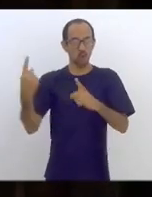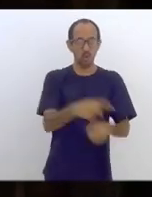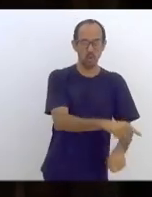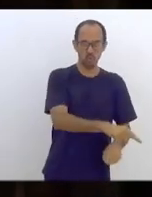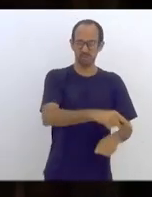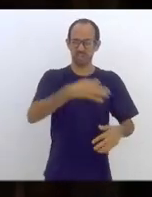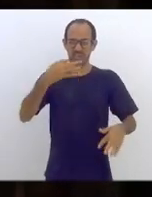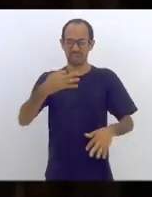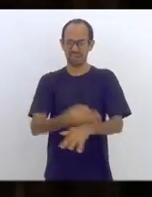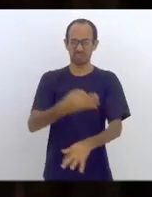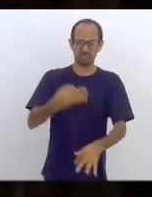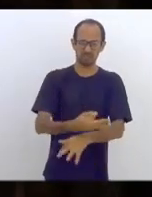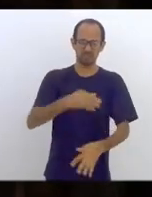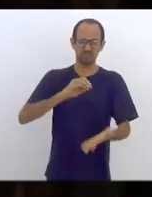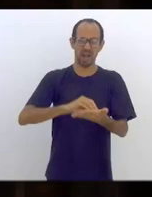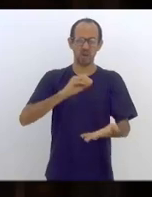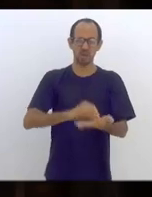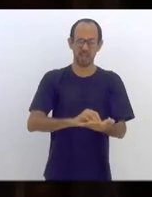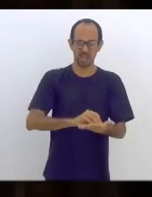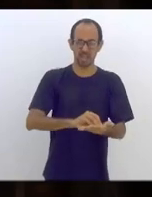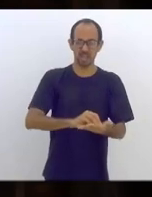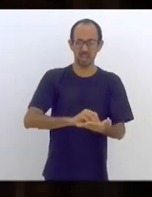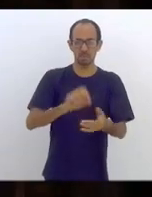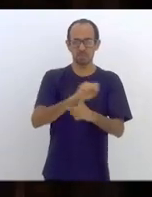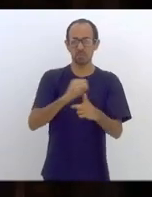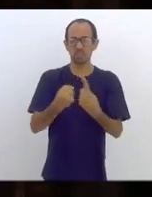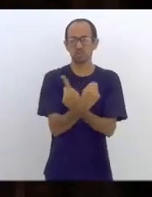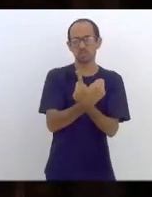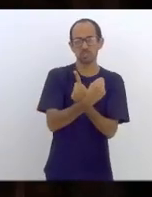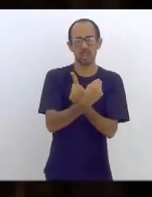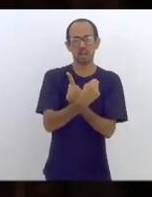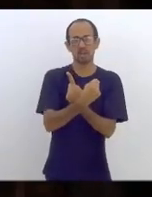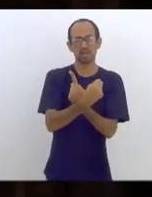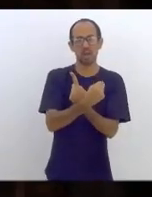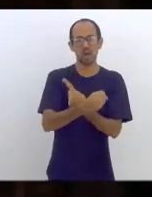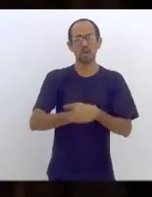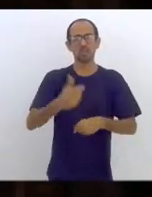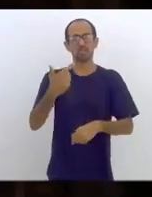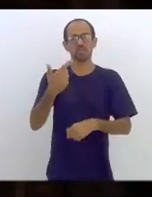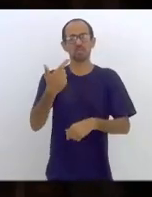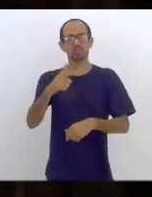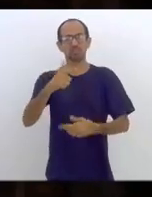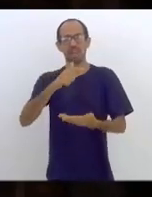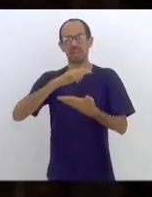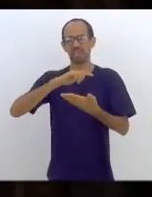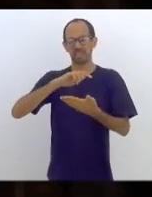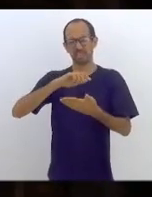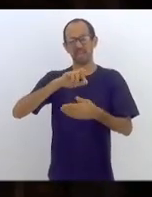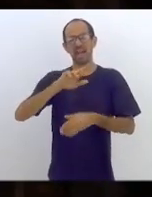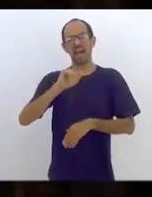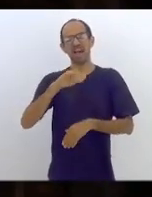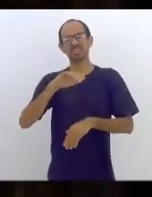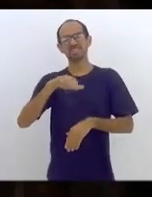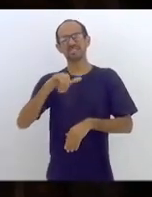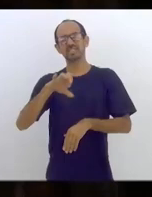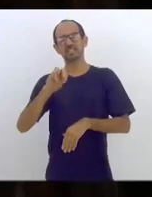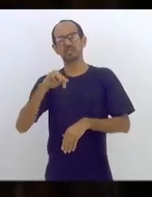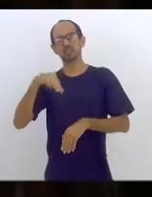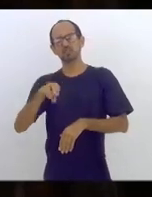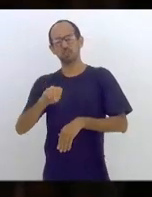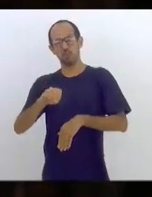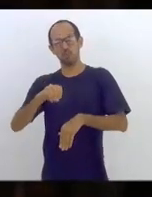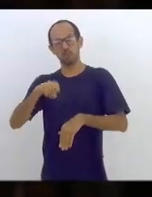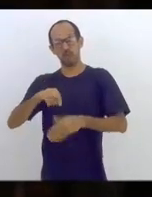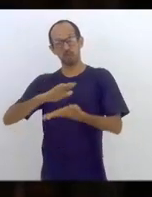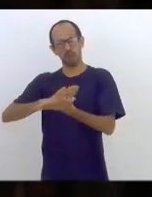intolerância e por uma sociedade antirracista. Esse é o nosso motivo, esse